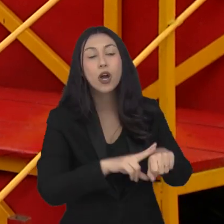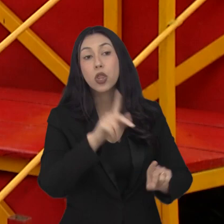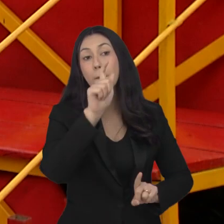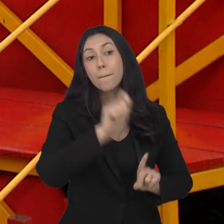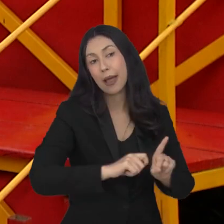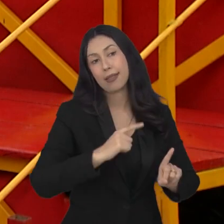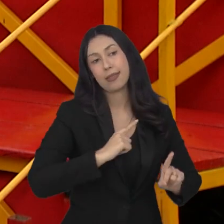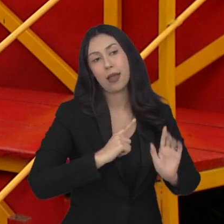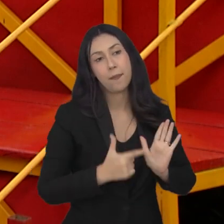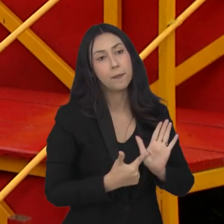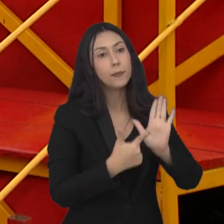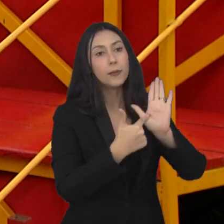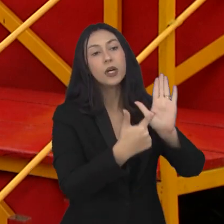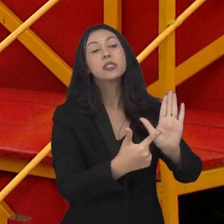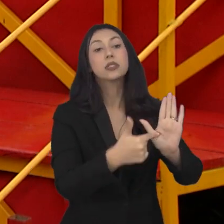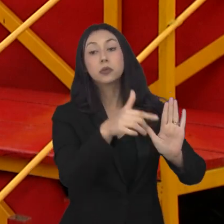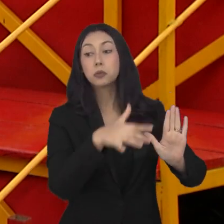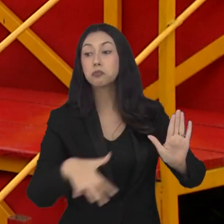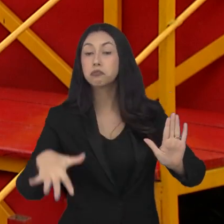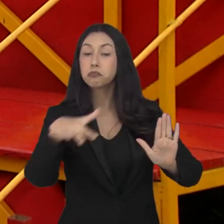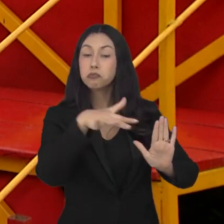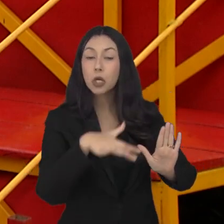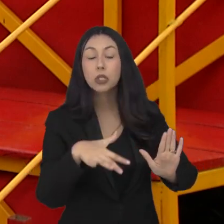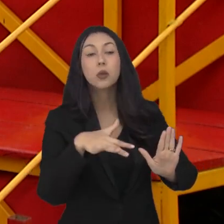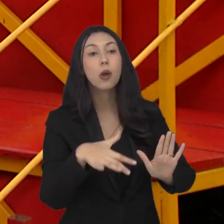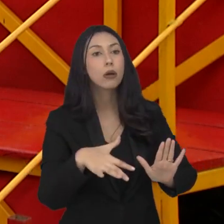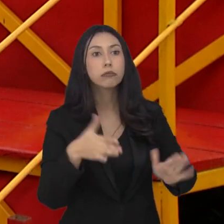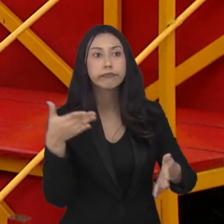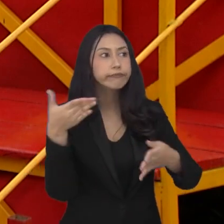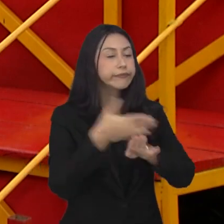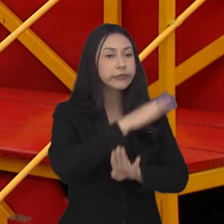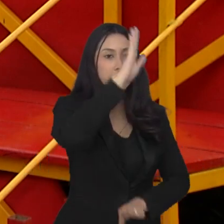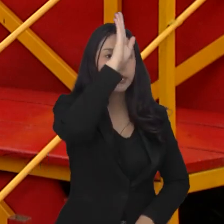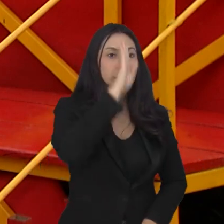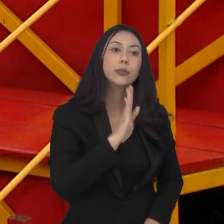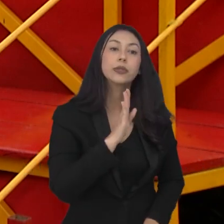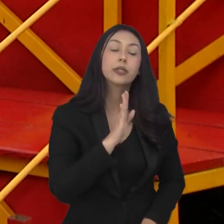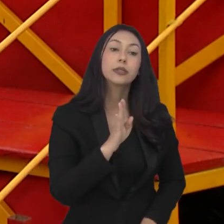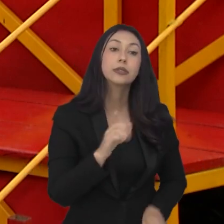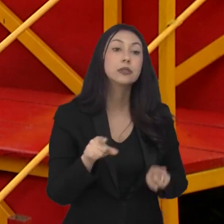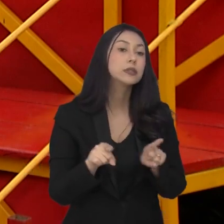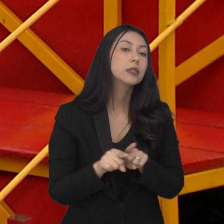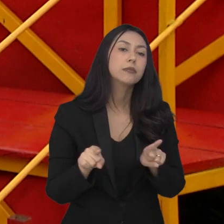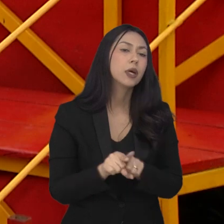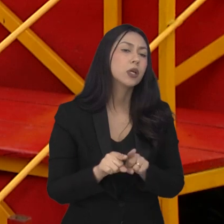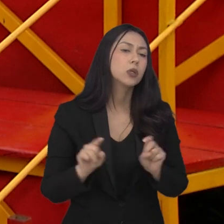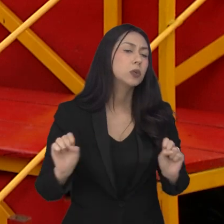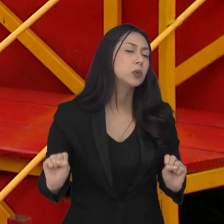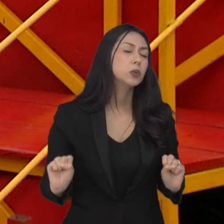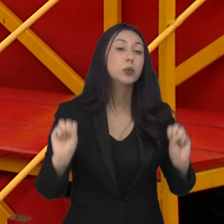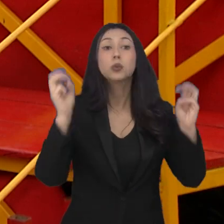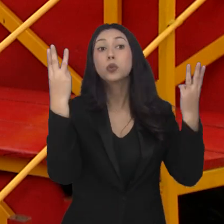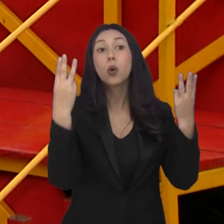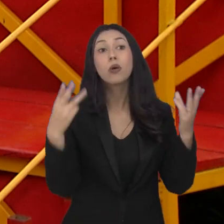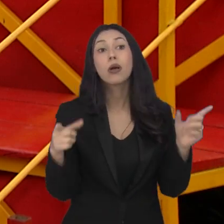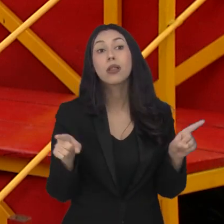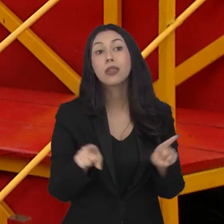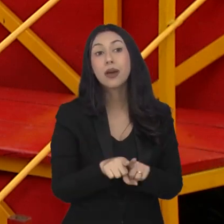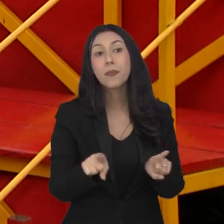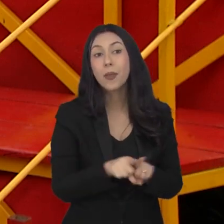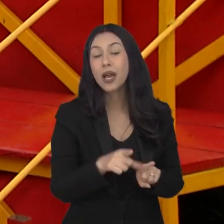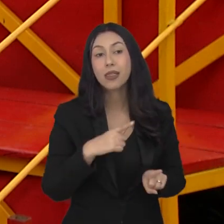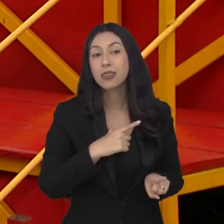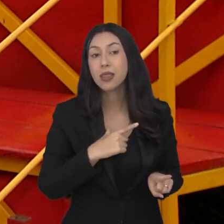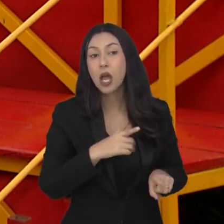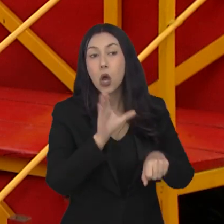com grupos da região, com grupos convidados também, onde a entrada também é gratuita e fora os espetáculos